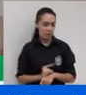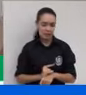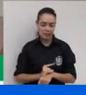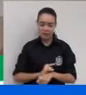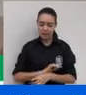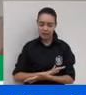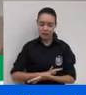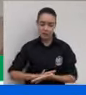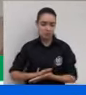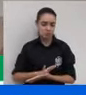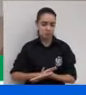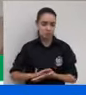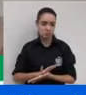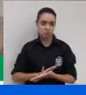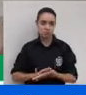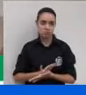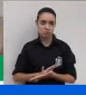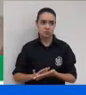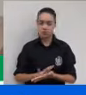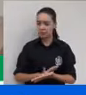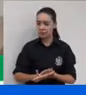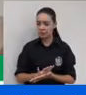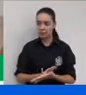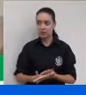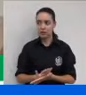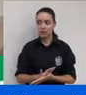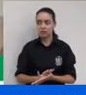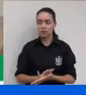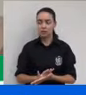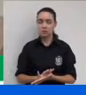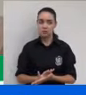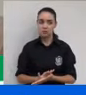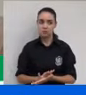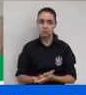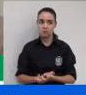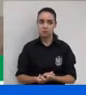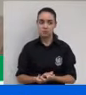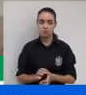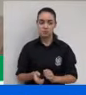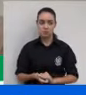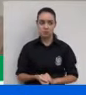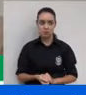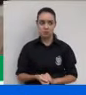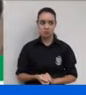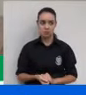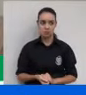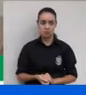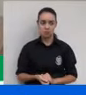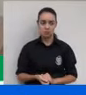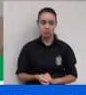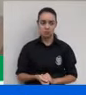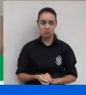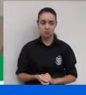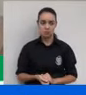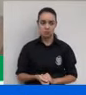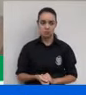vou não vou meter a a faca nas costas de ninguém quem quiser que meta na